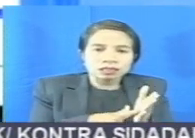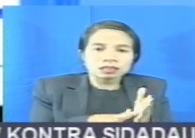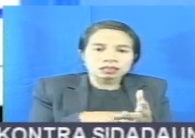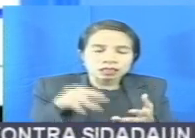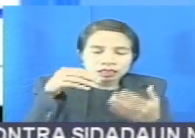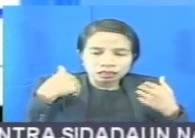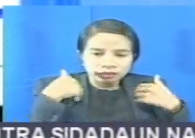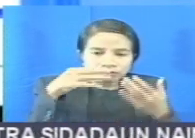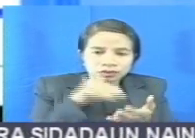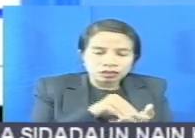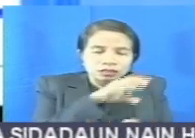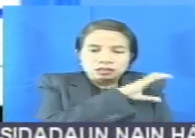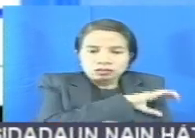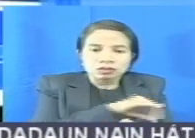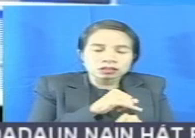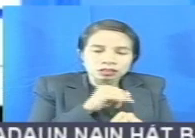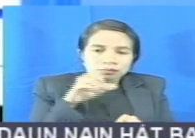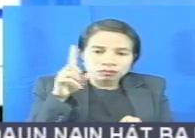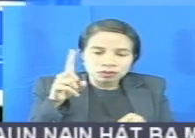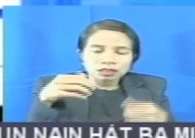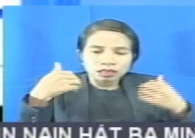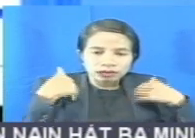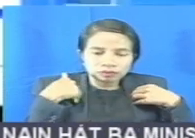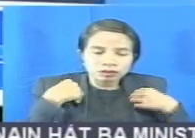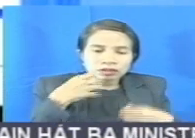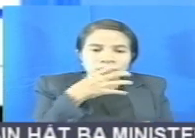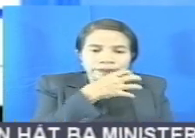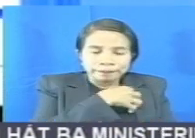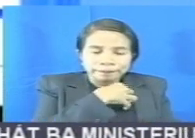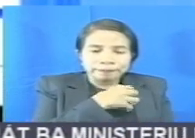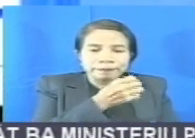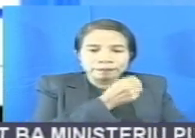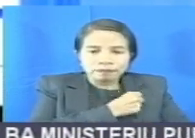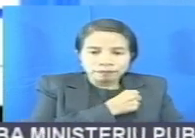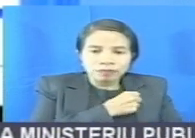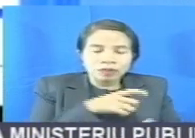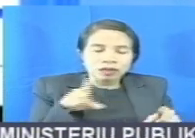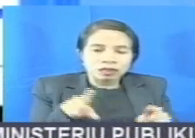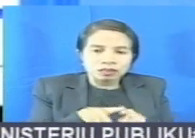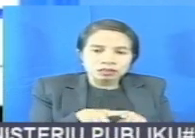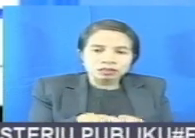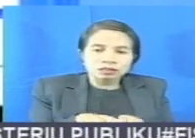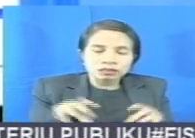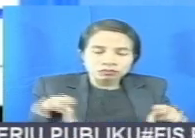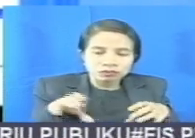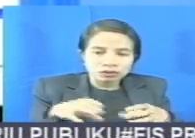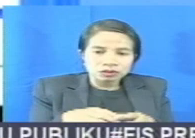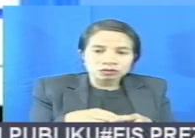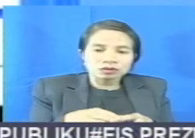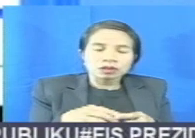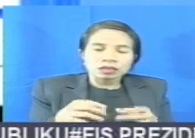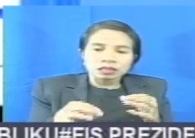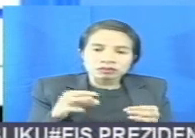tiona, e lei de segurança interna é tiona, não é tem a PNTEL e tem a Força Armada, agora há guião basira serviço e falta